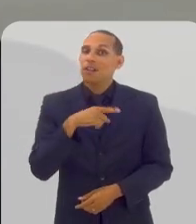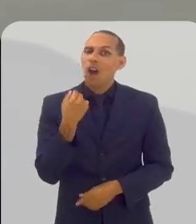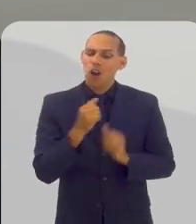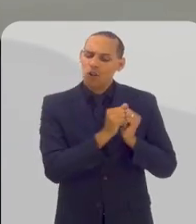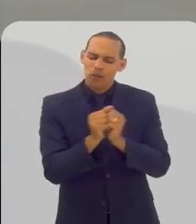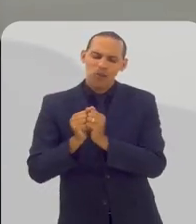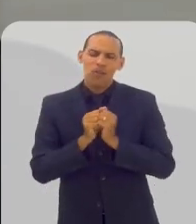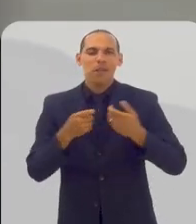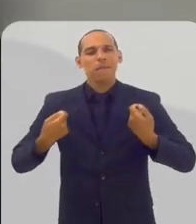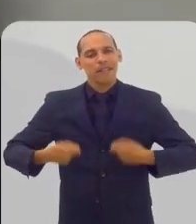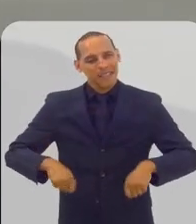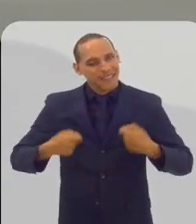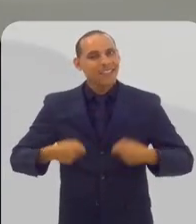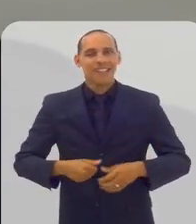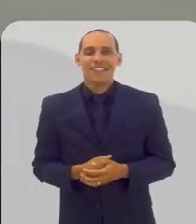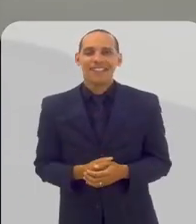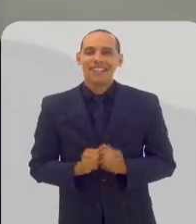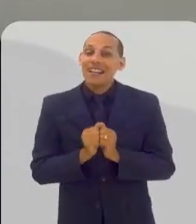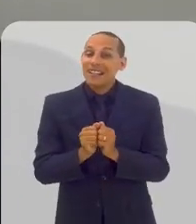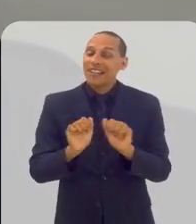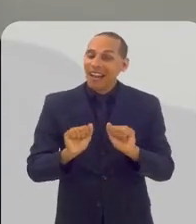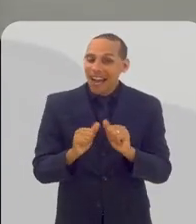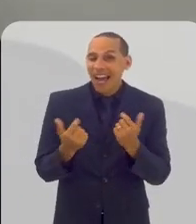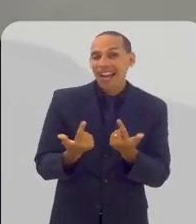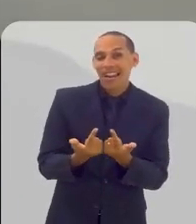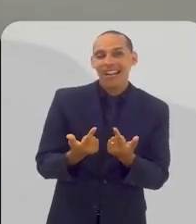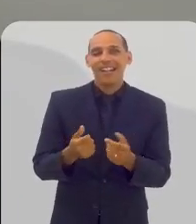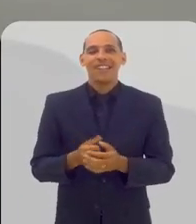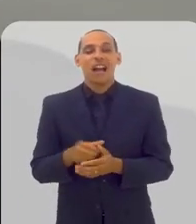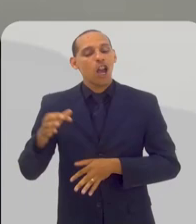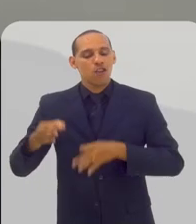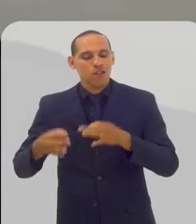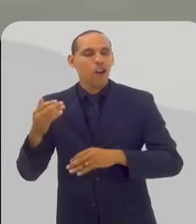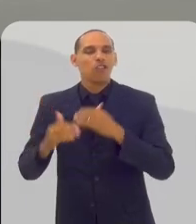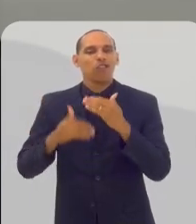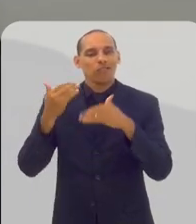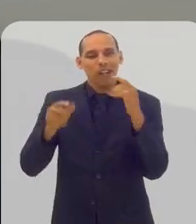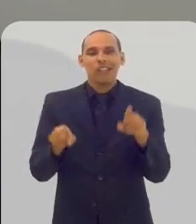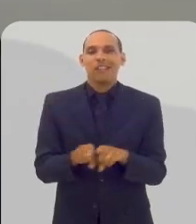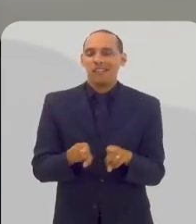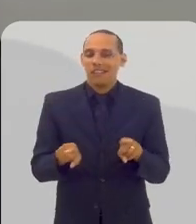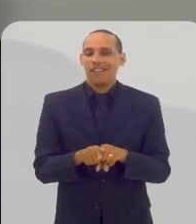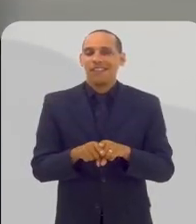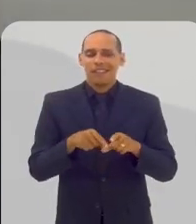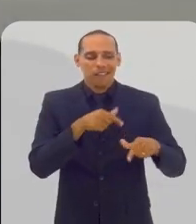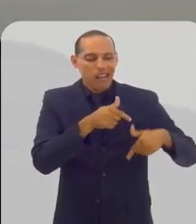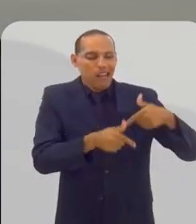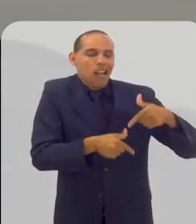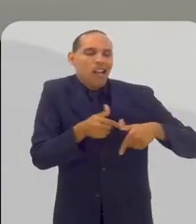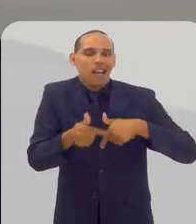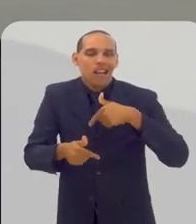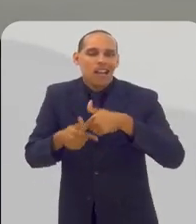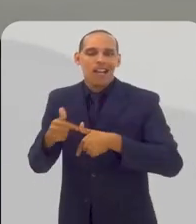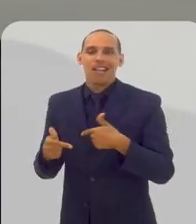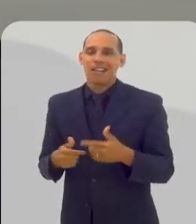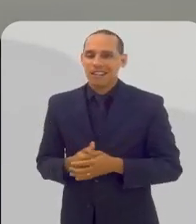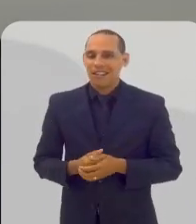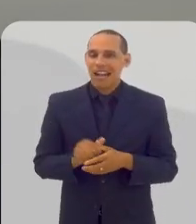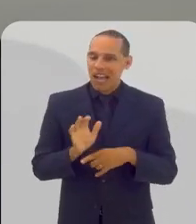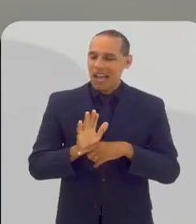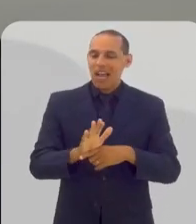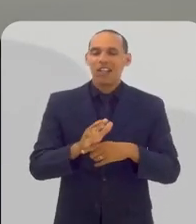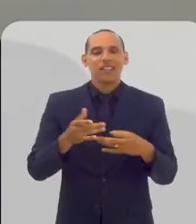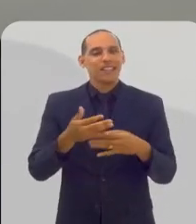faz um belo trabalho tem Temos que estar todos juntos com alérgico com o fórum o desenvolvimento do Rio de Janeiro